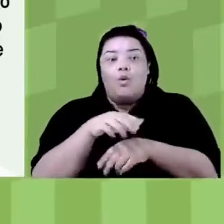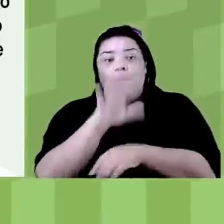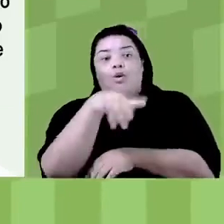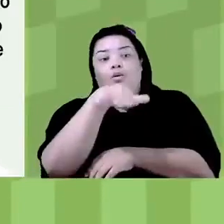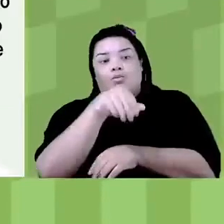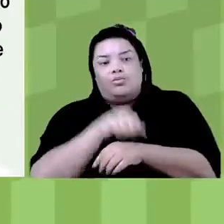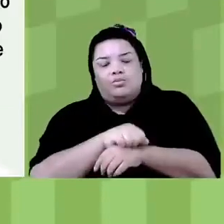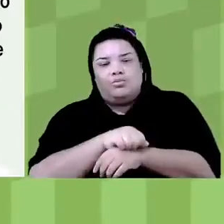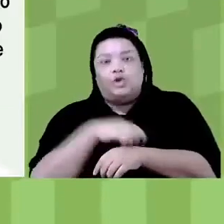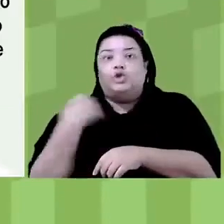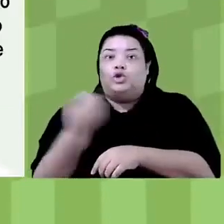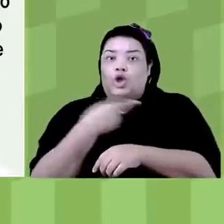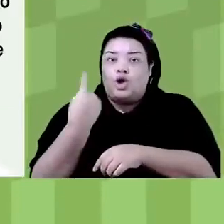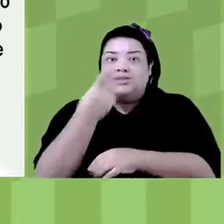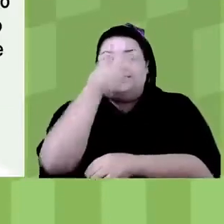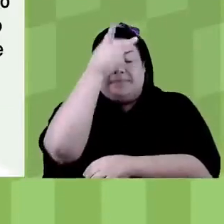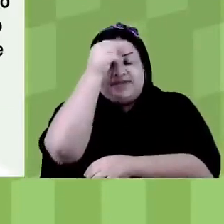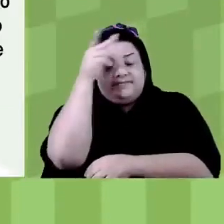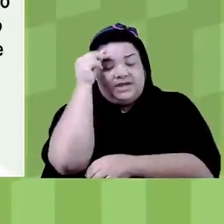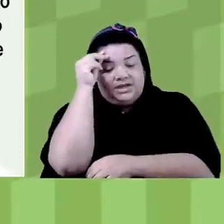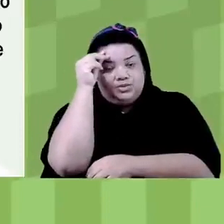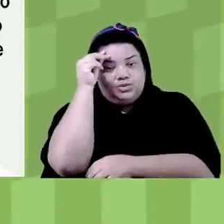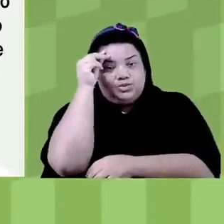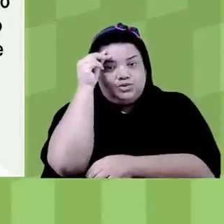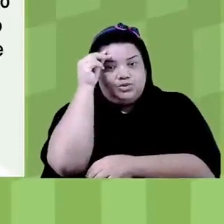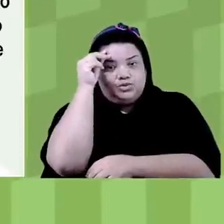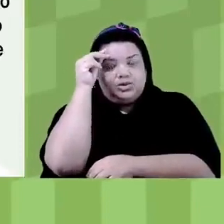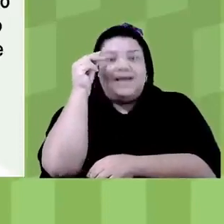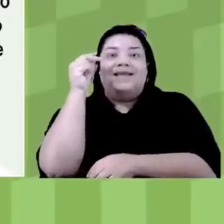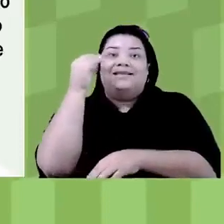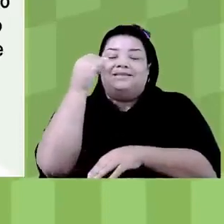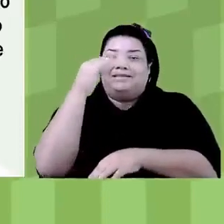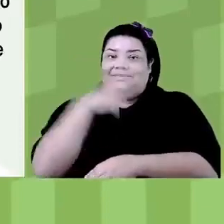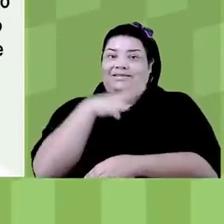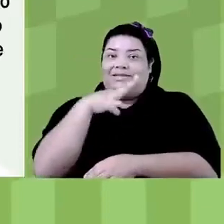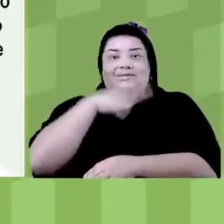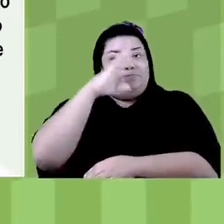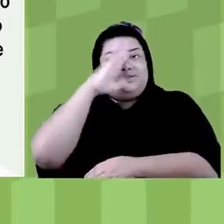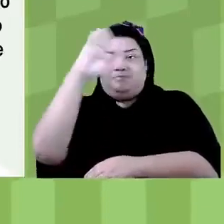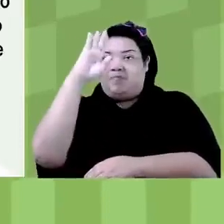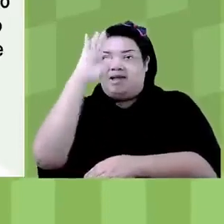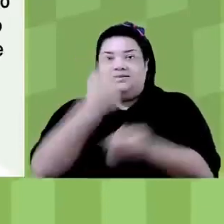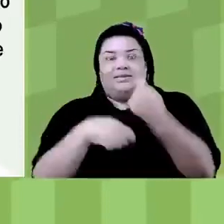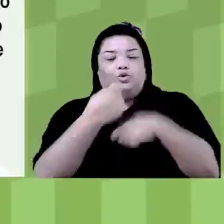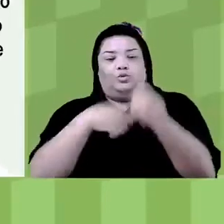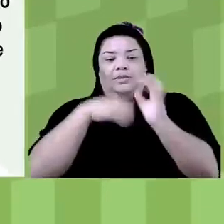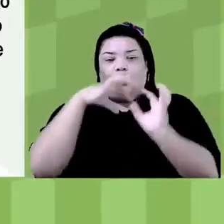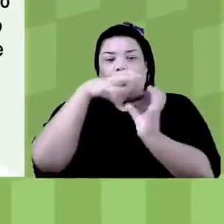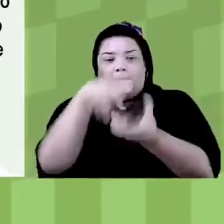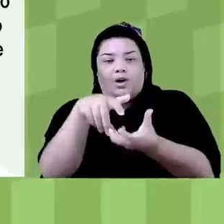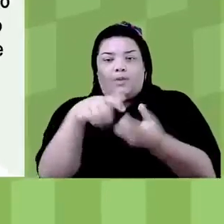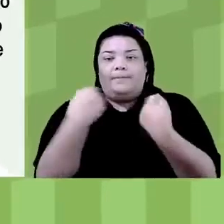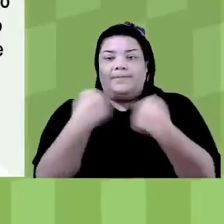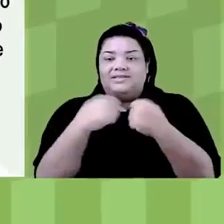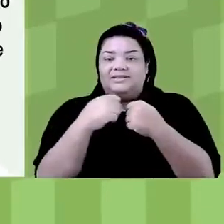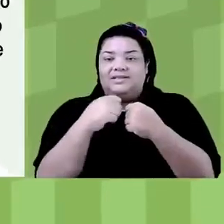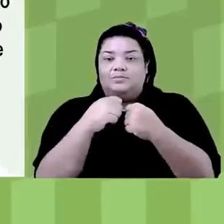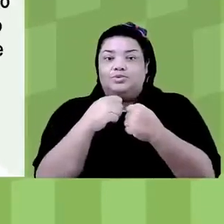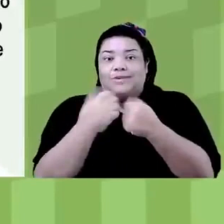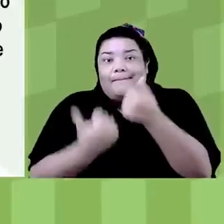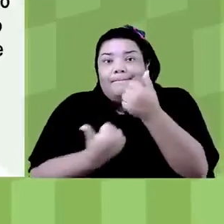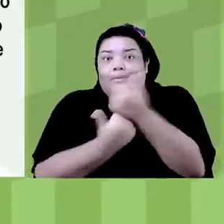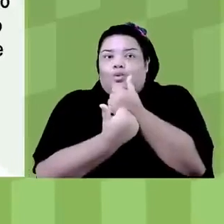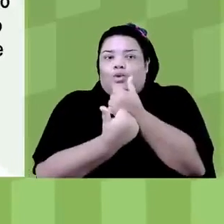nós somos os prefeitos das âncoras da economia global. A gente precisa de apoio para enfrentar a mudança do